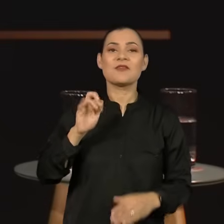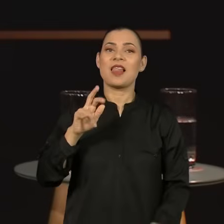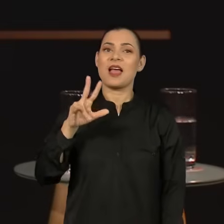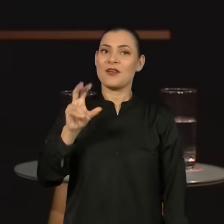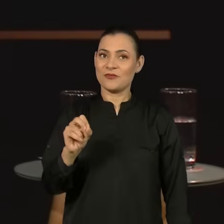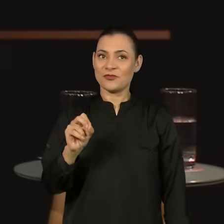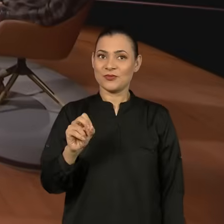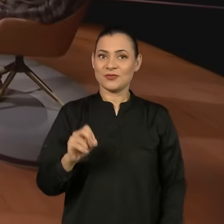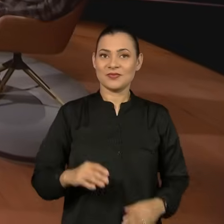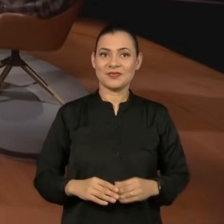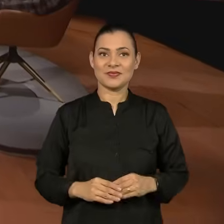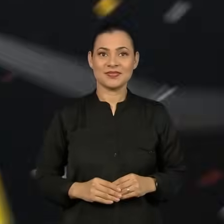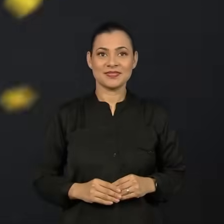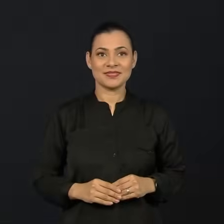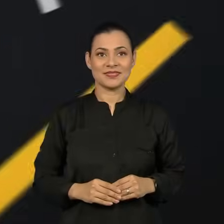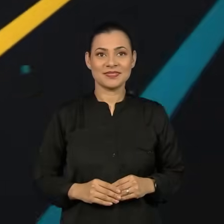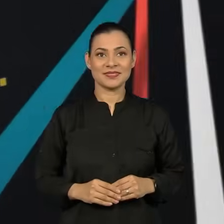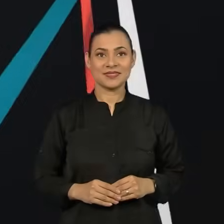de Souza.